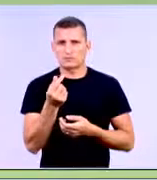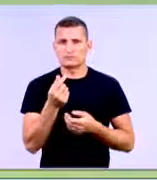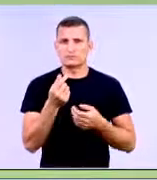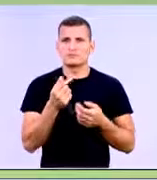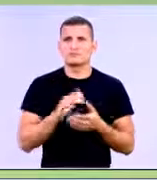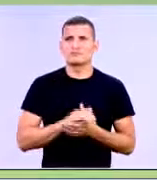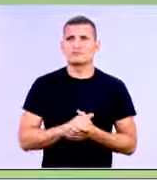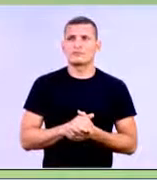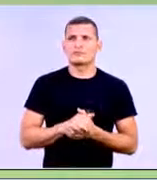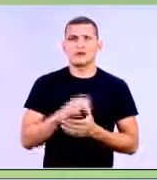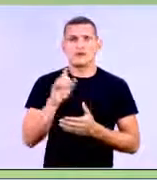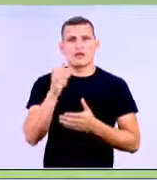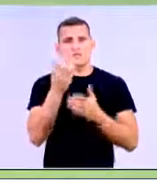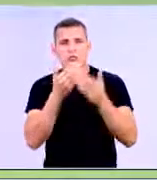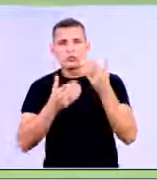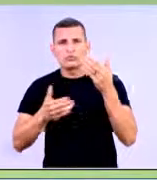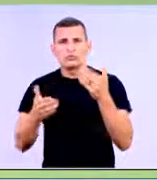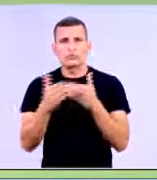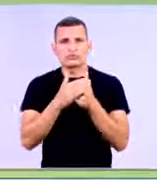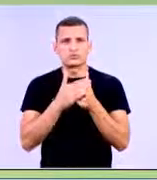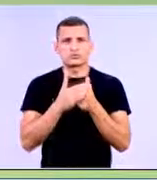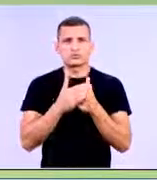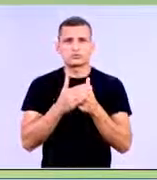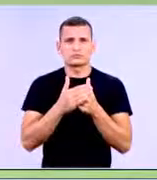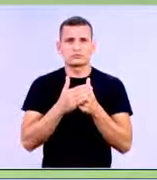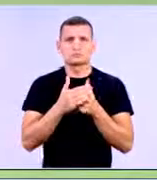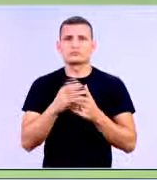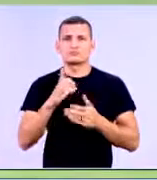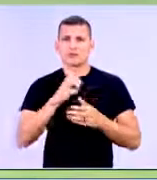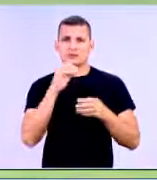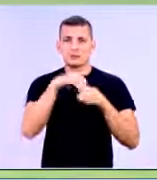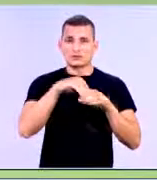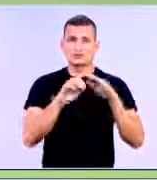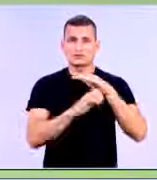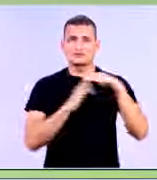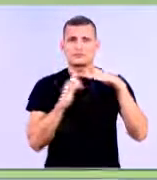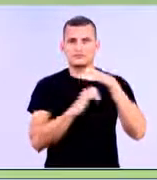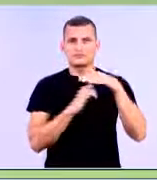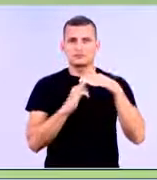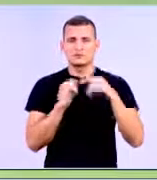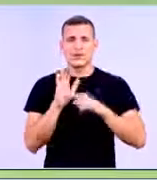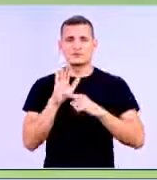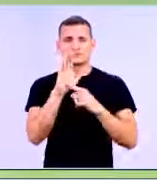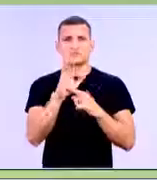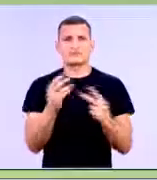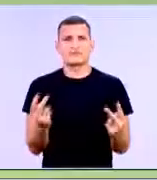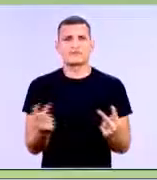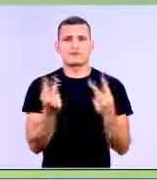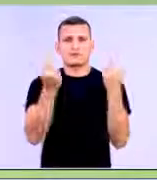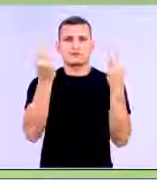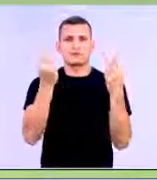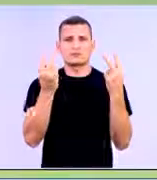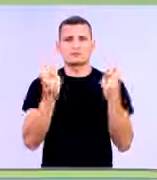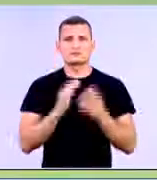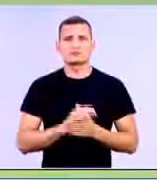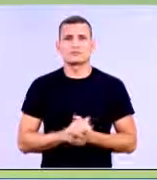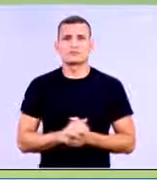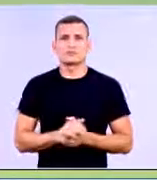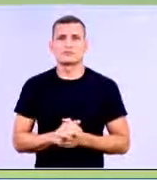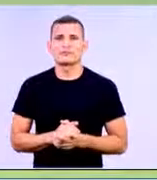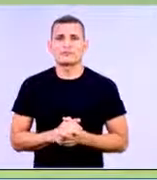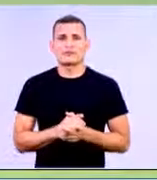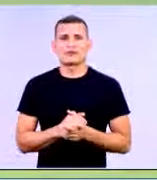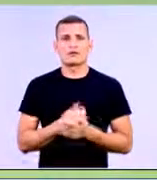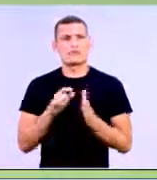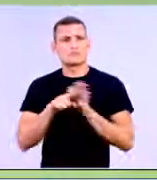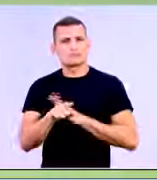Refere-se a tudo existente na empresa que representa valor para a organização. Aí eu